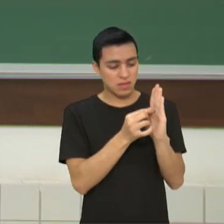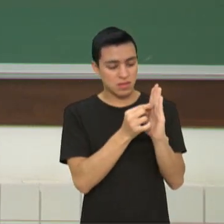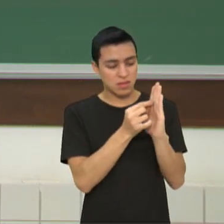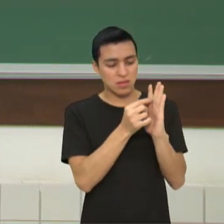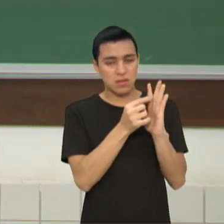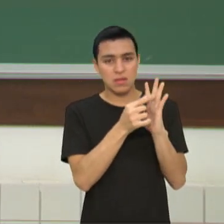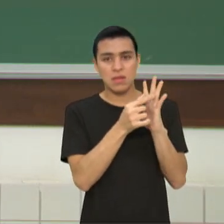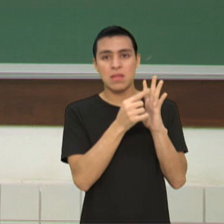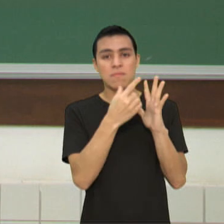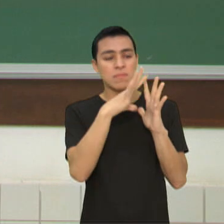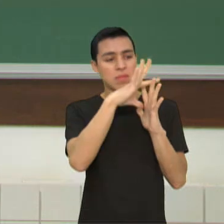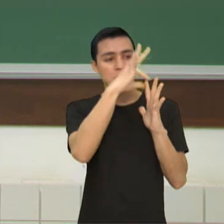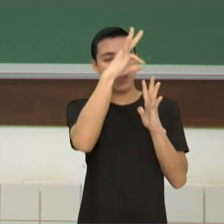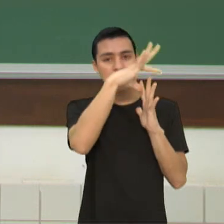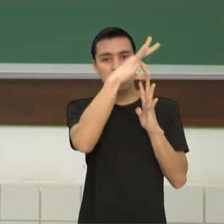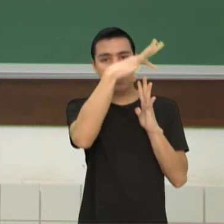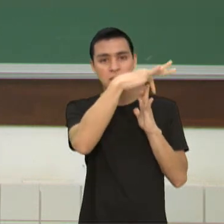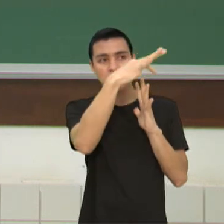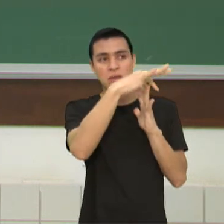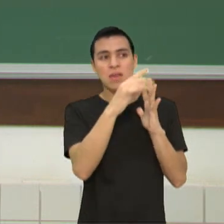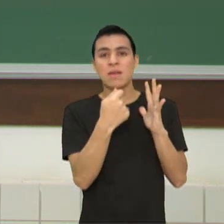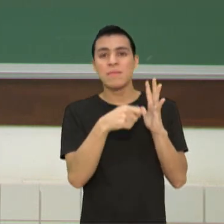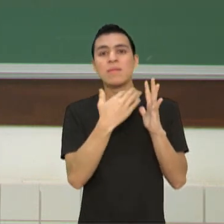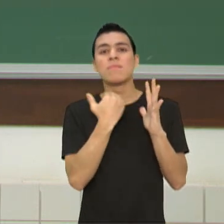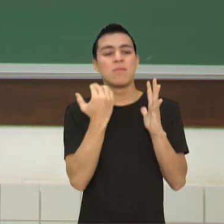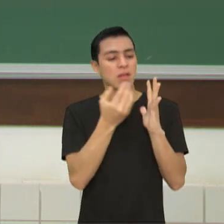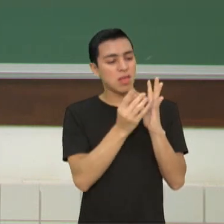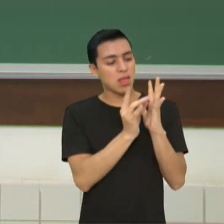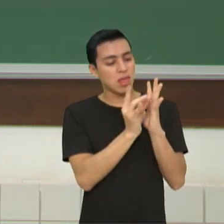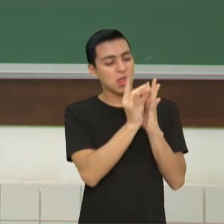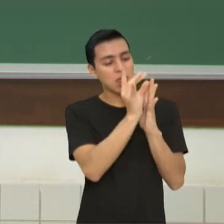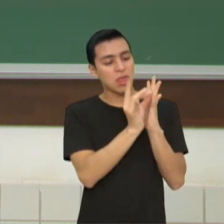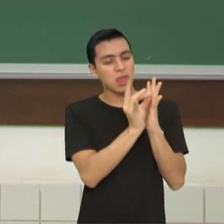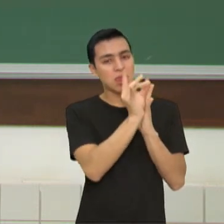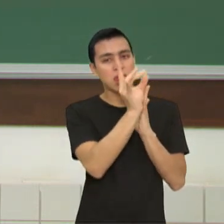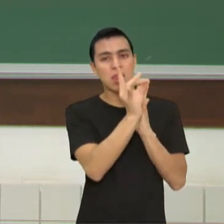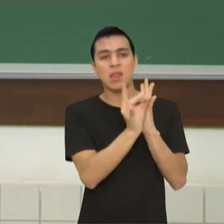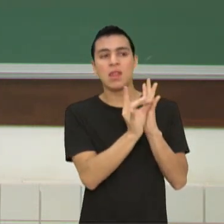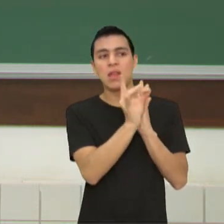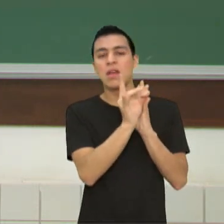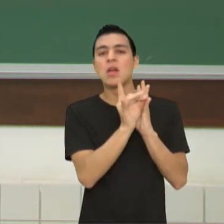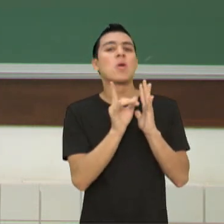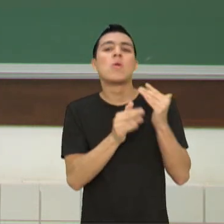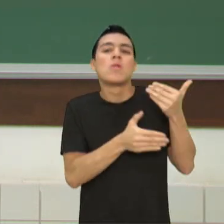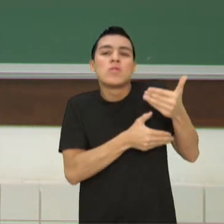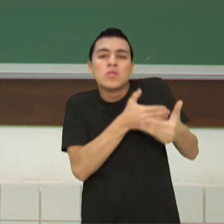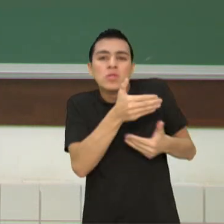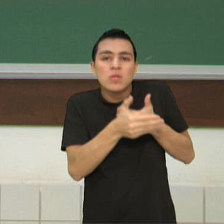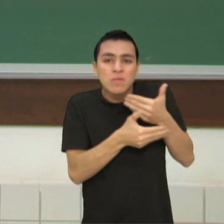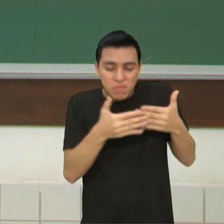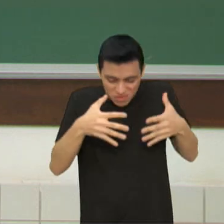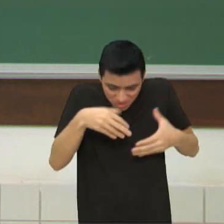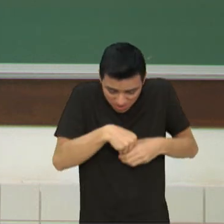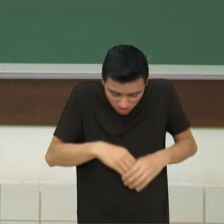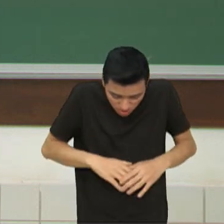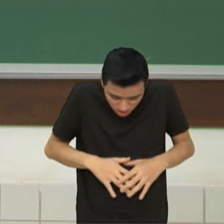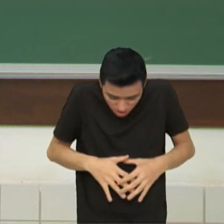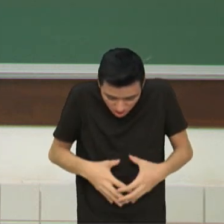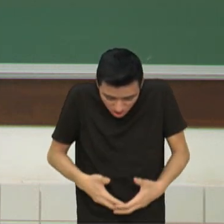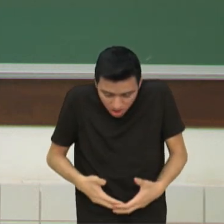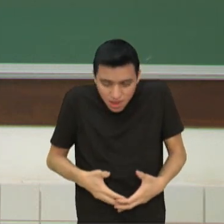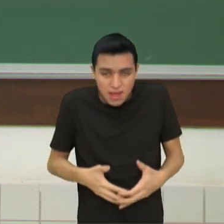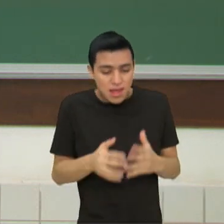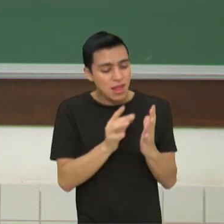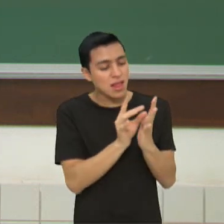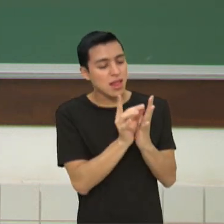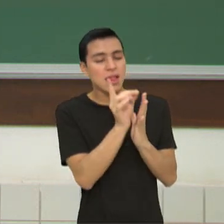que regredir, desaparecer. Essas células têm que morrer. Chega num certo momento do nosso desenvolvimento embrionário que os lisossomos